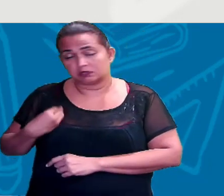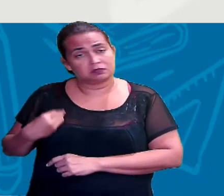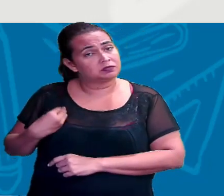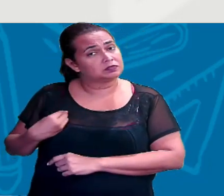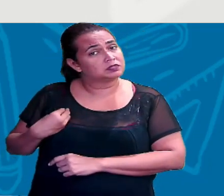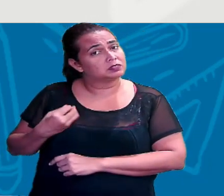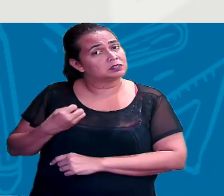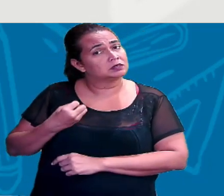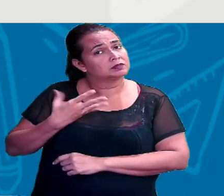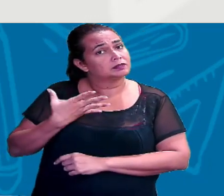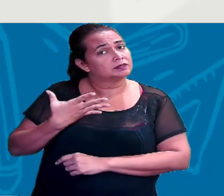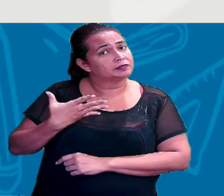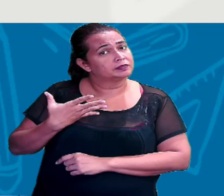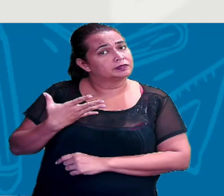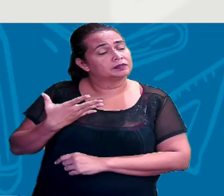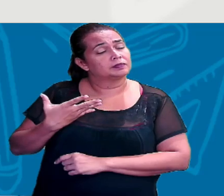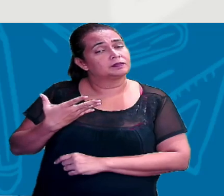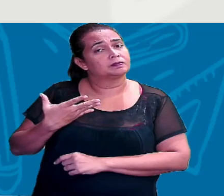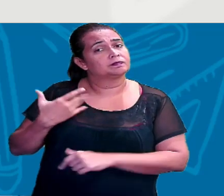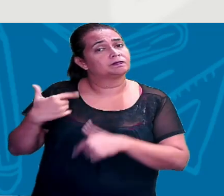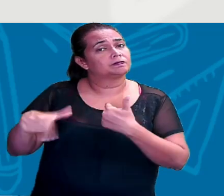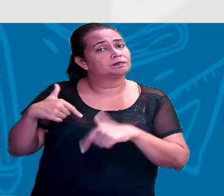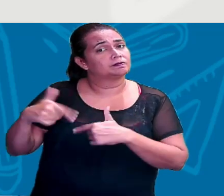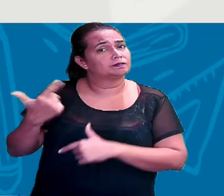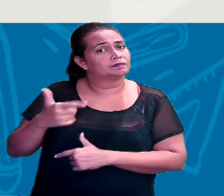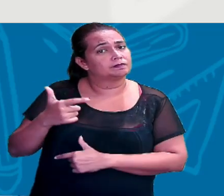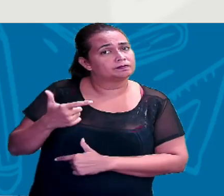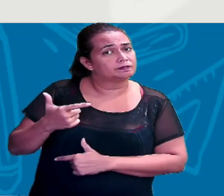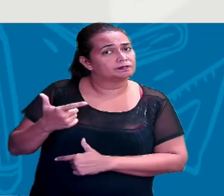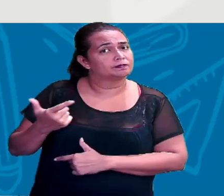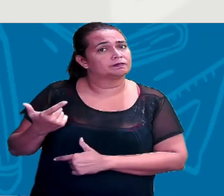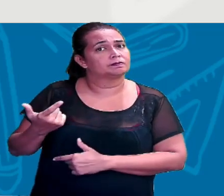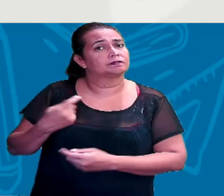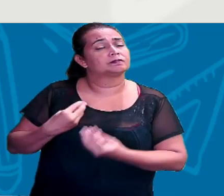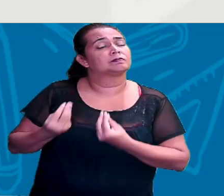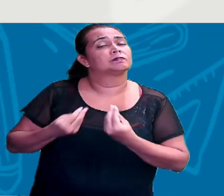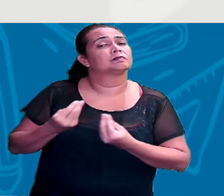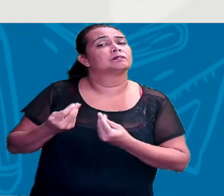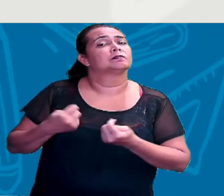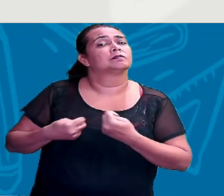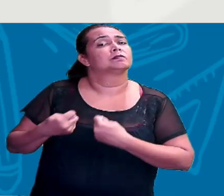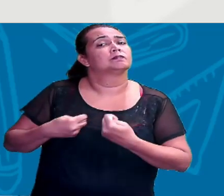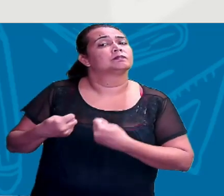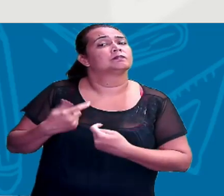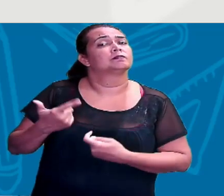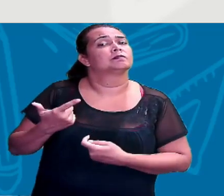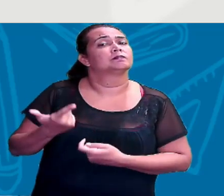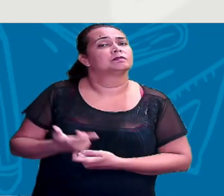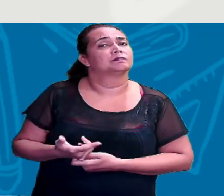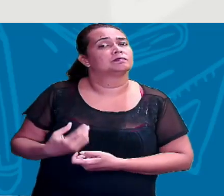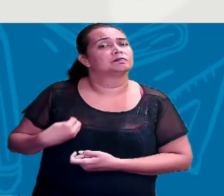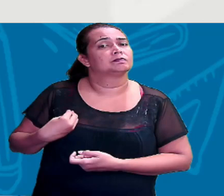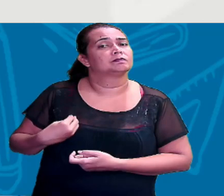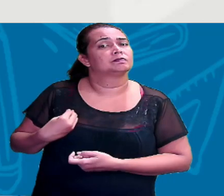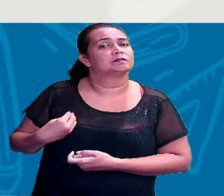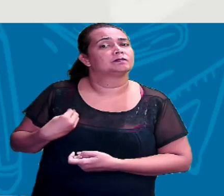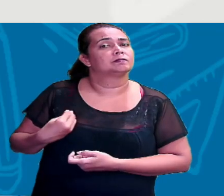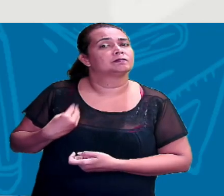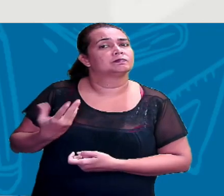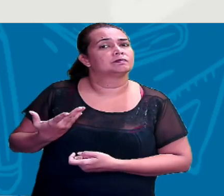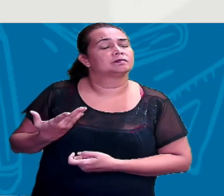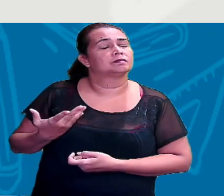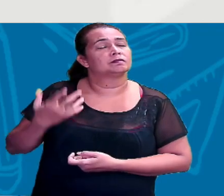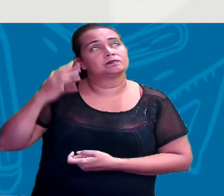educação, né, tanta oportunidade de emprego, tanta oportunidade de geração de renda, então você a pessoa acaba vivendo